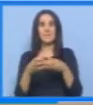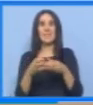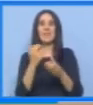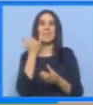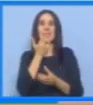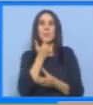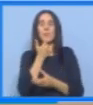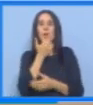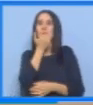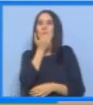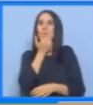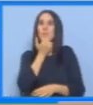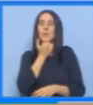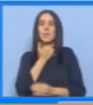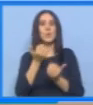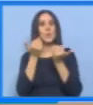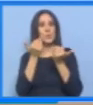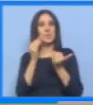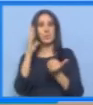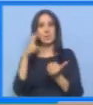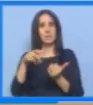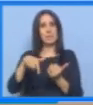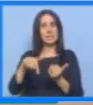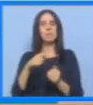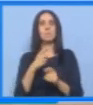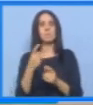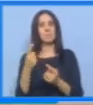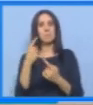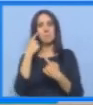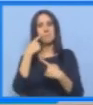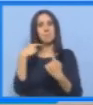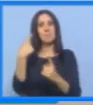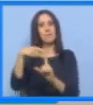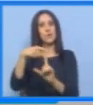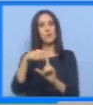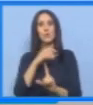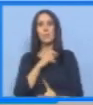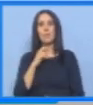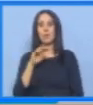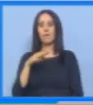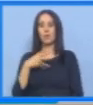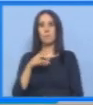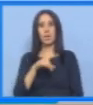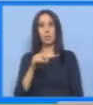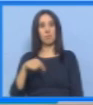júbilo a notícia deste acontecimento, a proclamação das virtudes do Padre Formigão, nosso